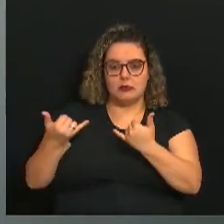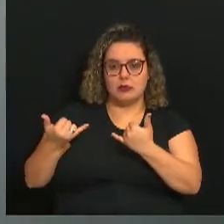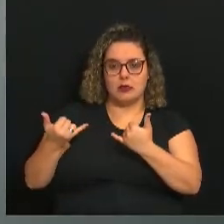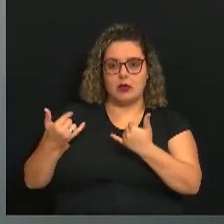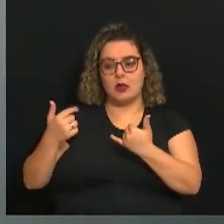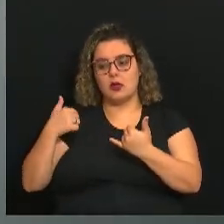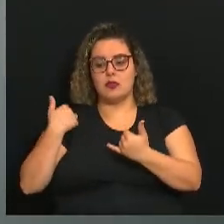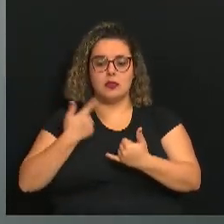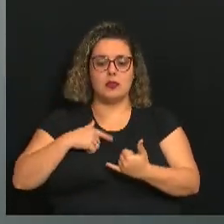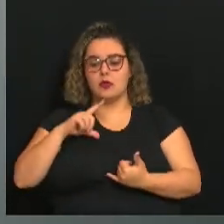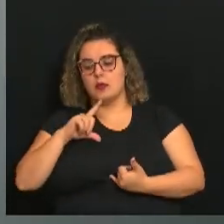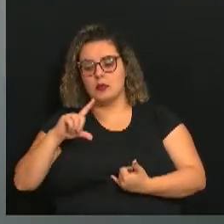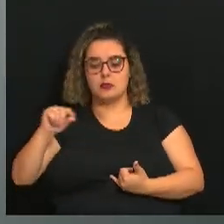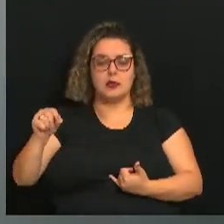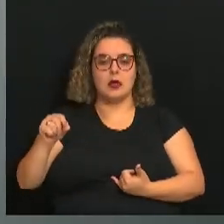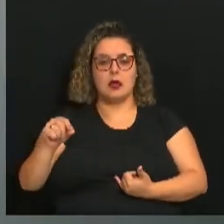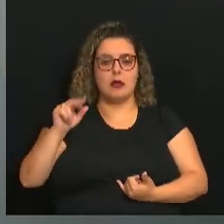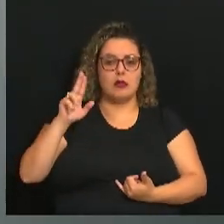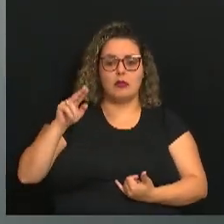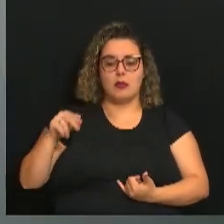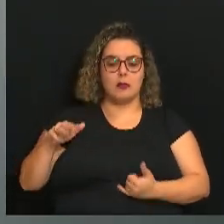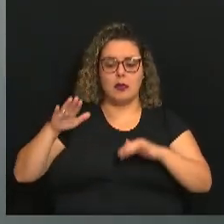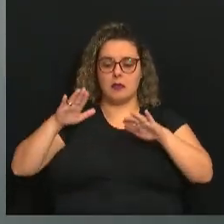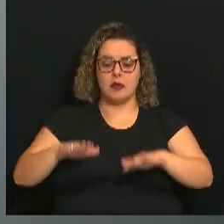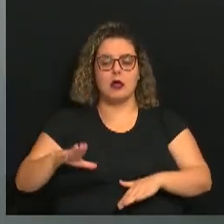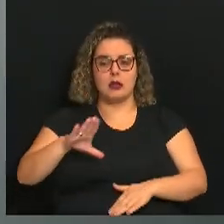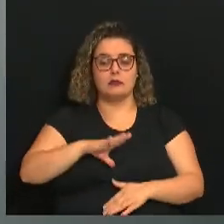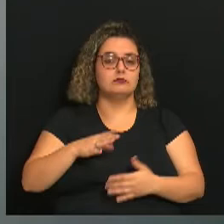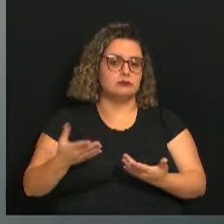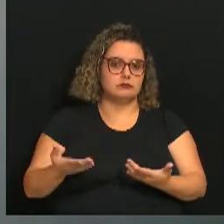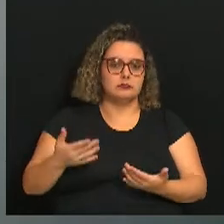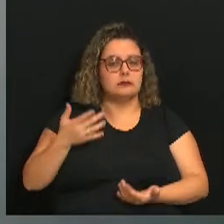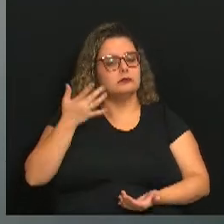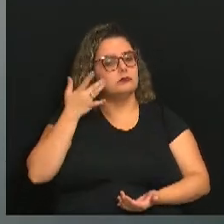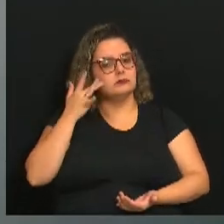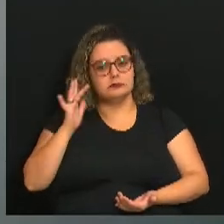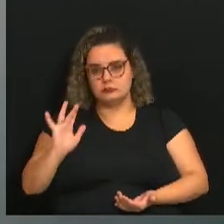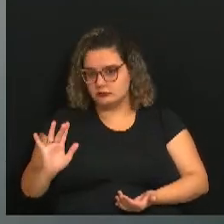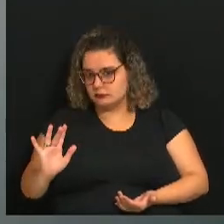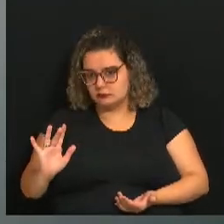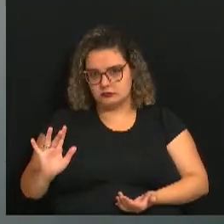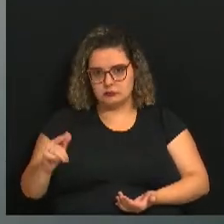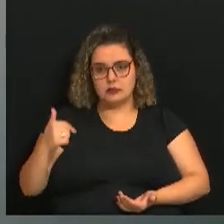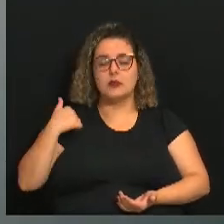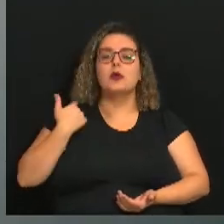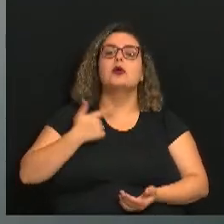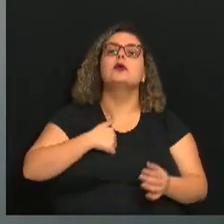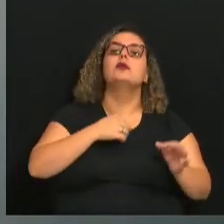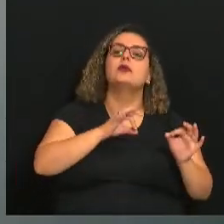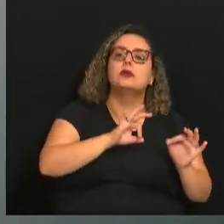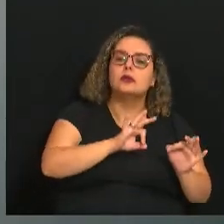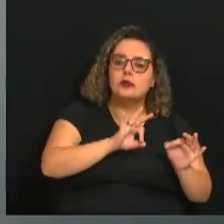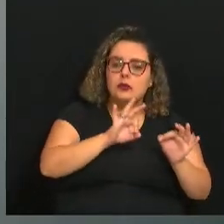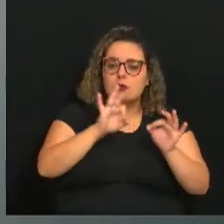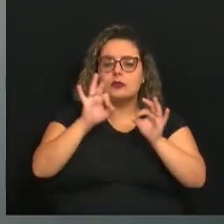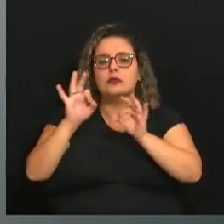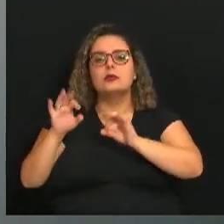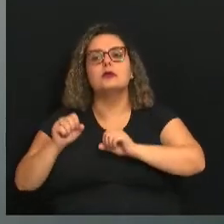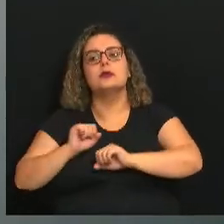vamos cumprir. Agora mesmo a gente está nessa fase de novo de acompanhamento, e até deixar isso claro aqui para